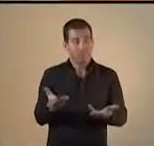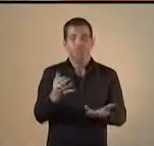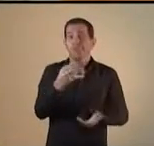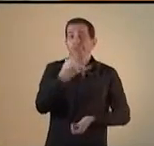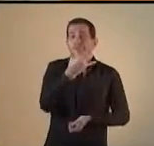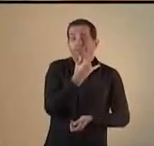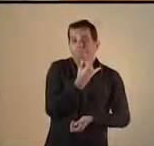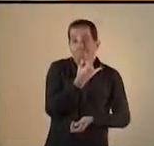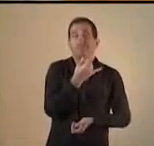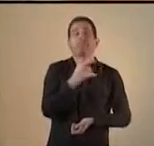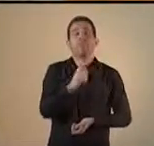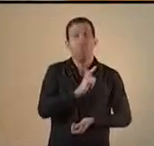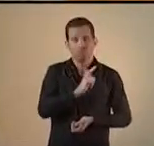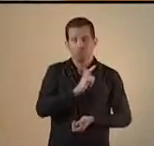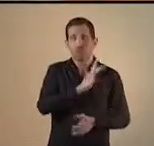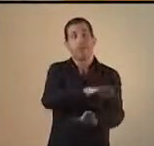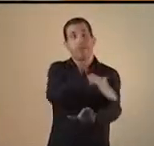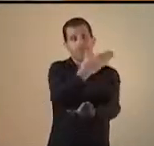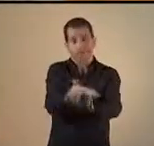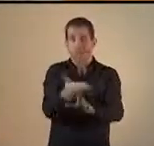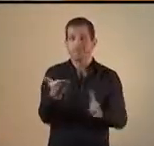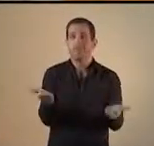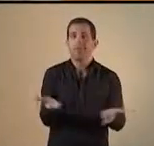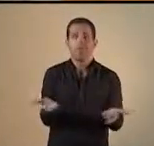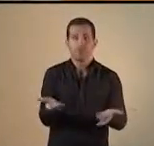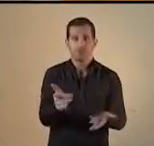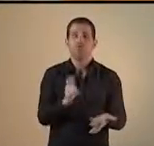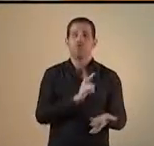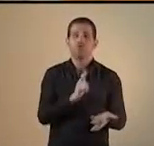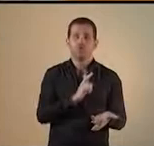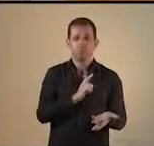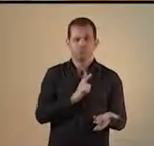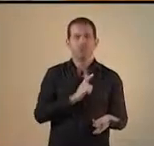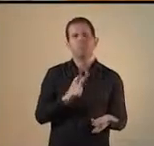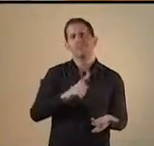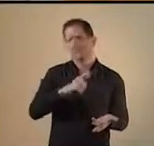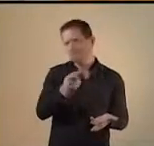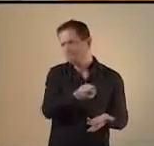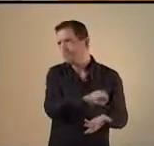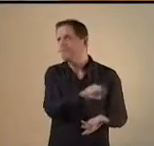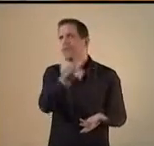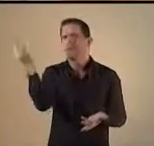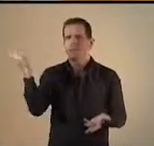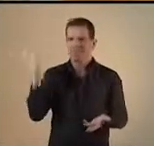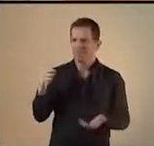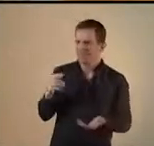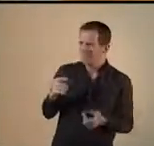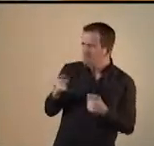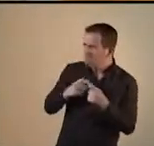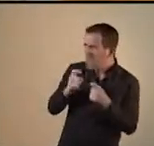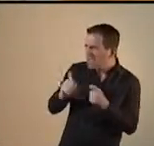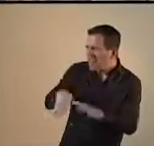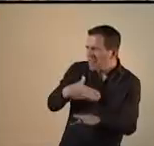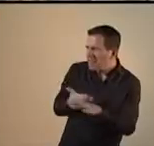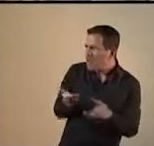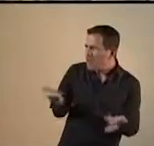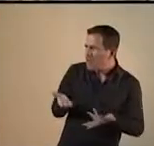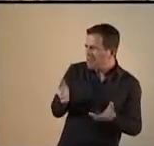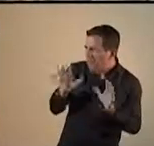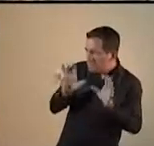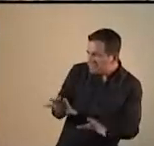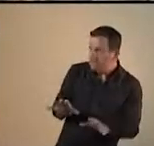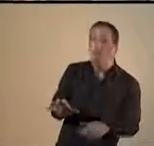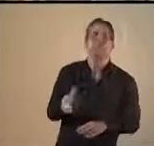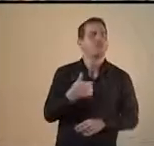Então, infelizmente, isso acontece até hoje. Né? Então, diversos casos onde surdos... Os médicos se comportam assim